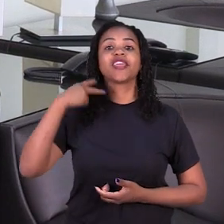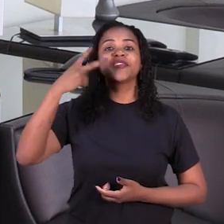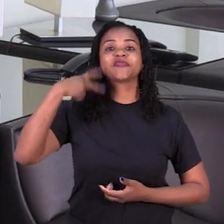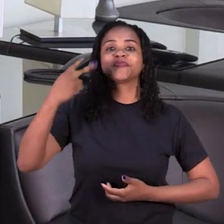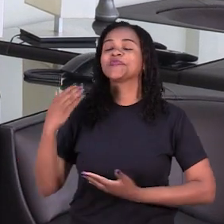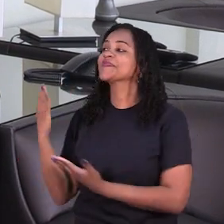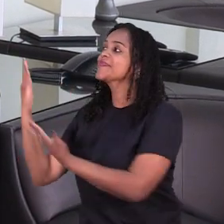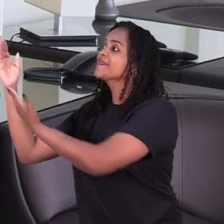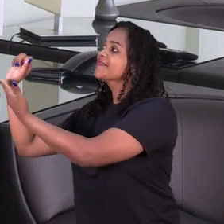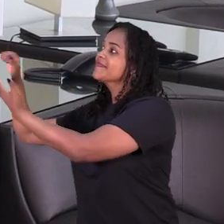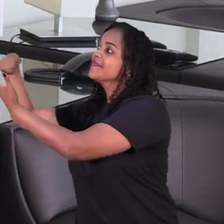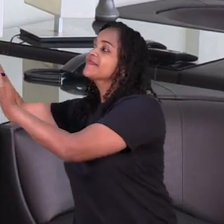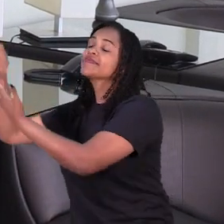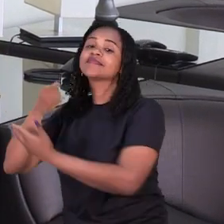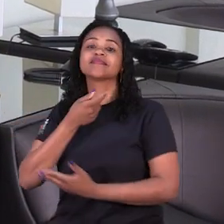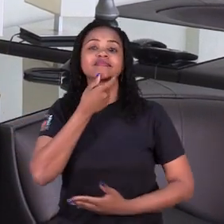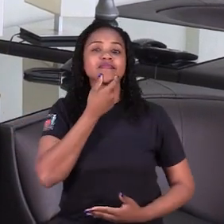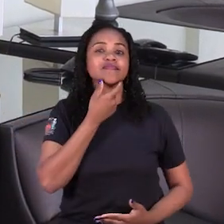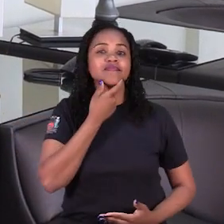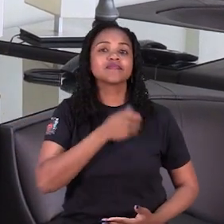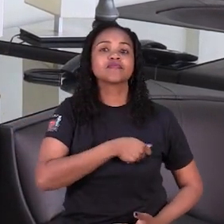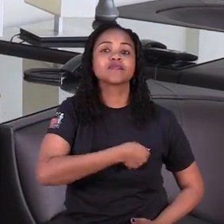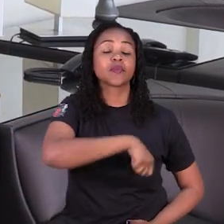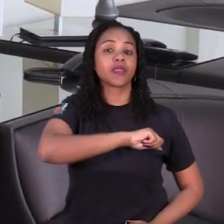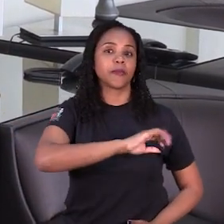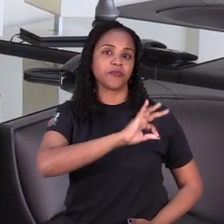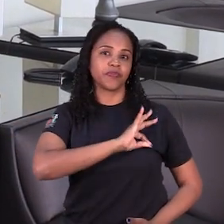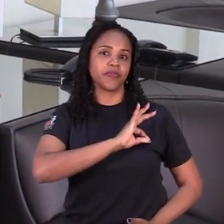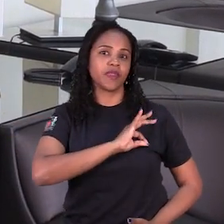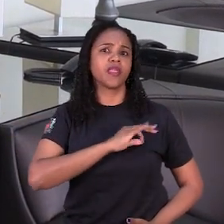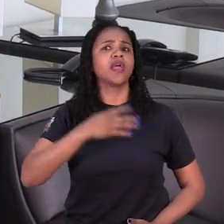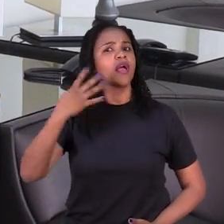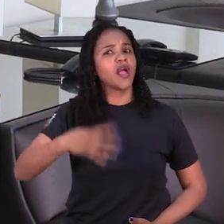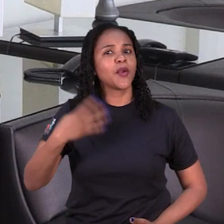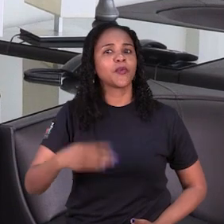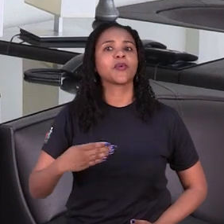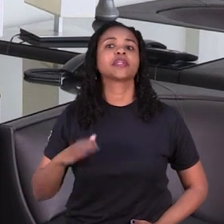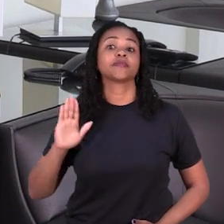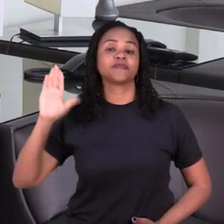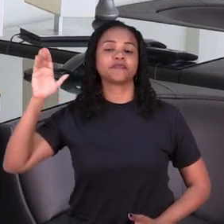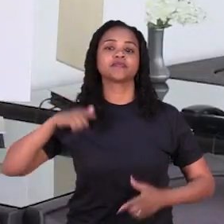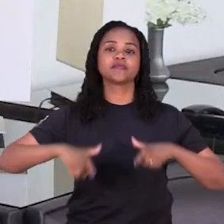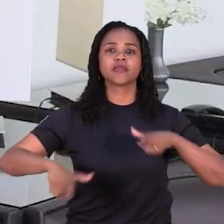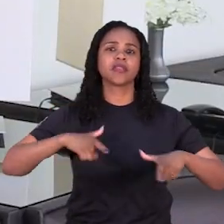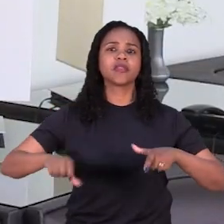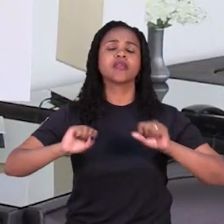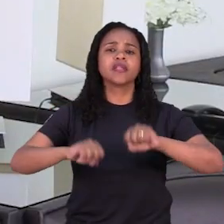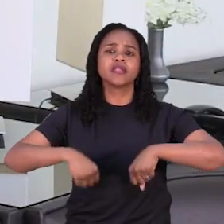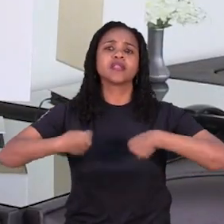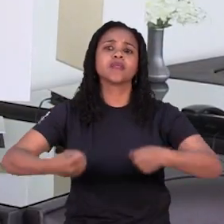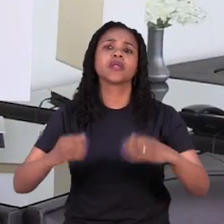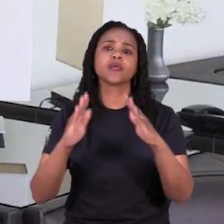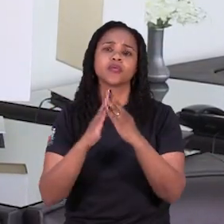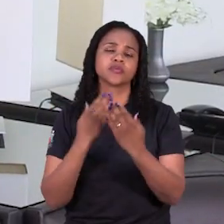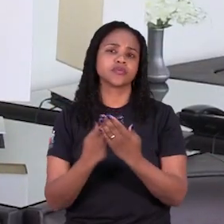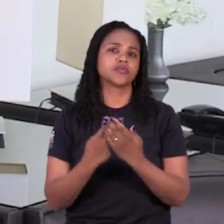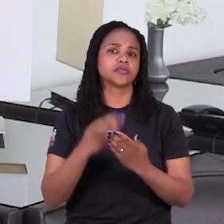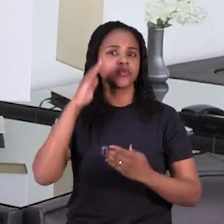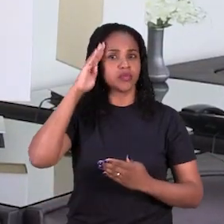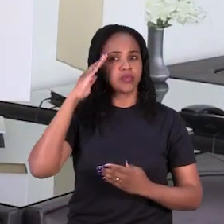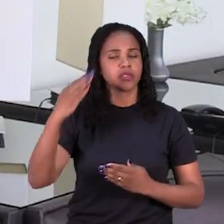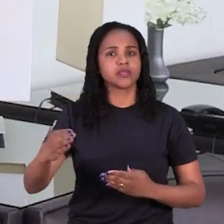Meu nome é Paulo Sérgio, sou delegado de polícia, estou na 4ª legislatura. Nós trabalhamos já muito na área da educação, principalmente